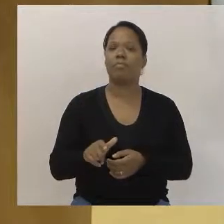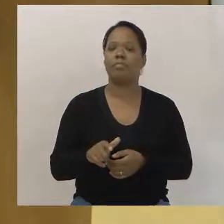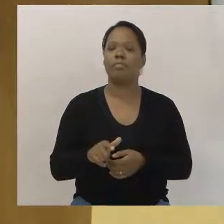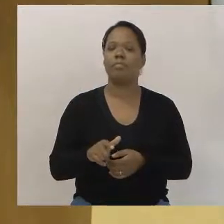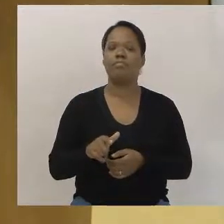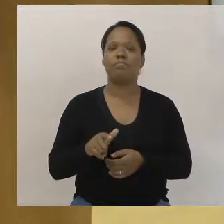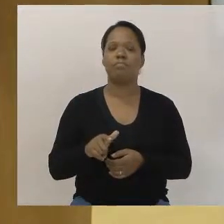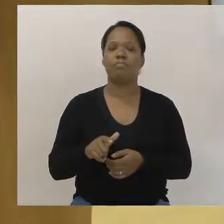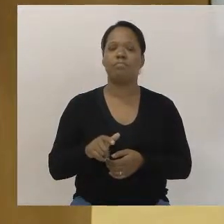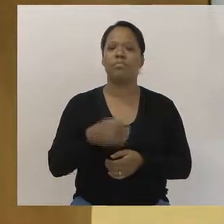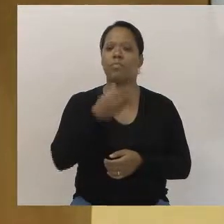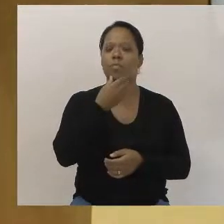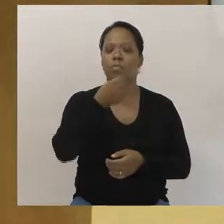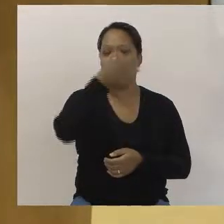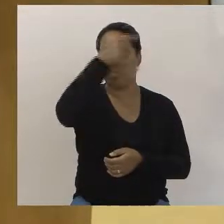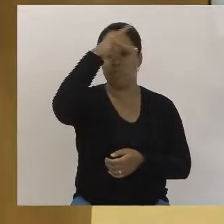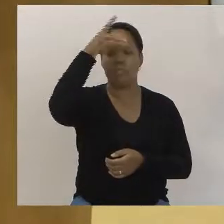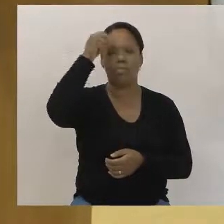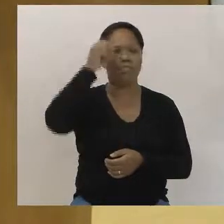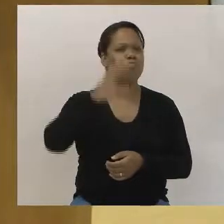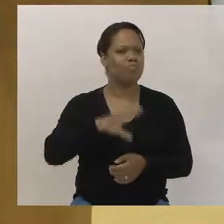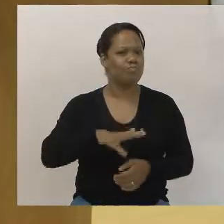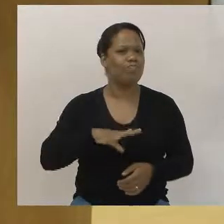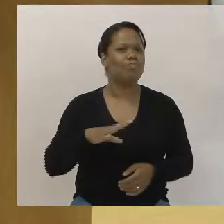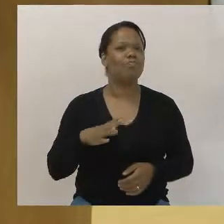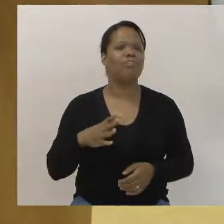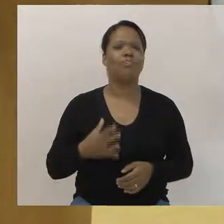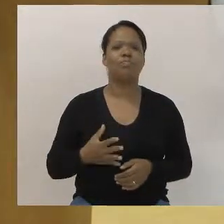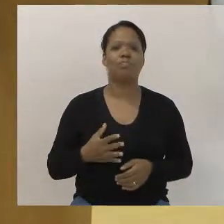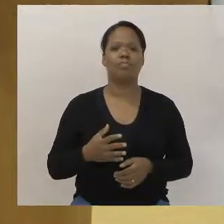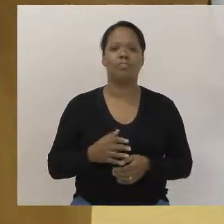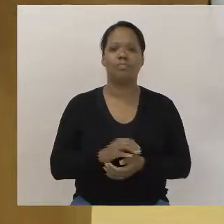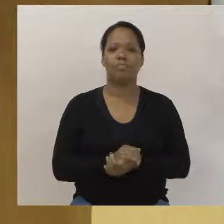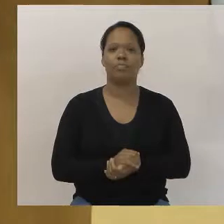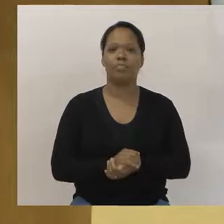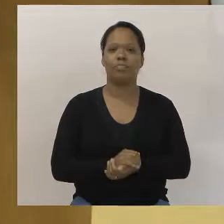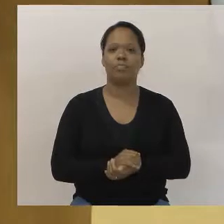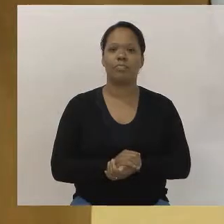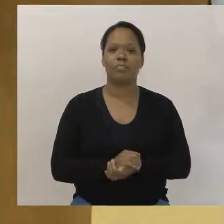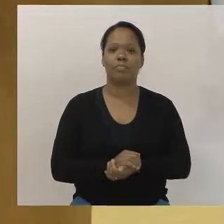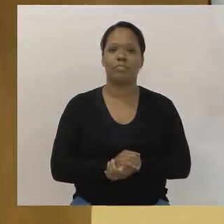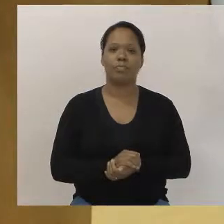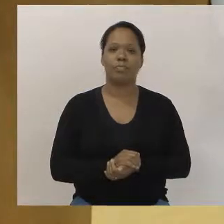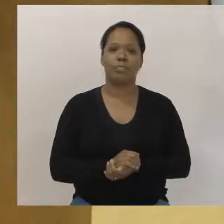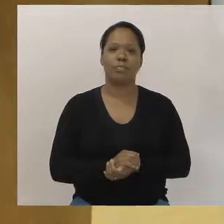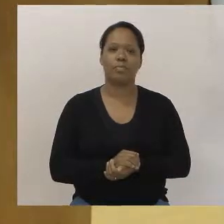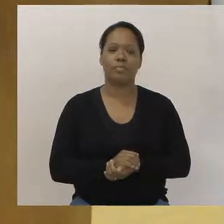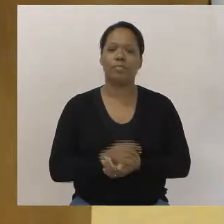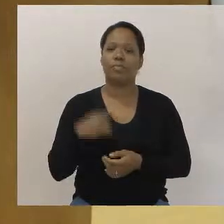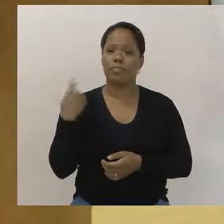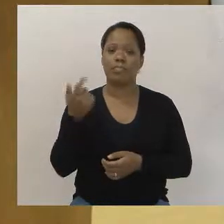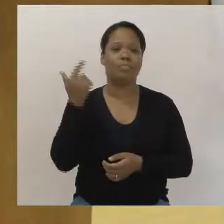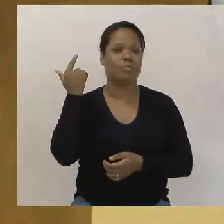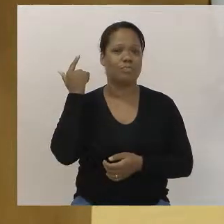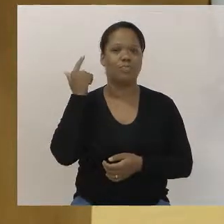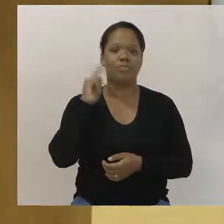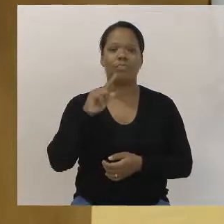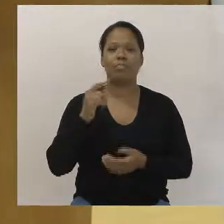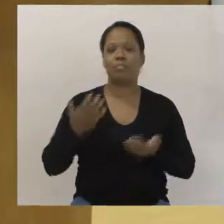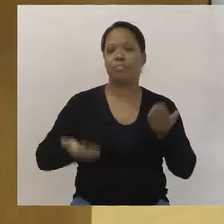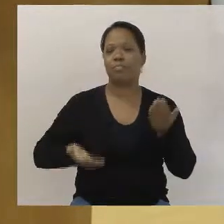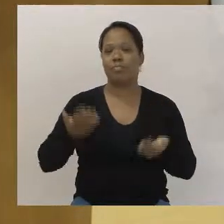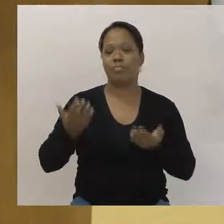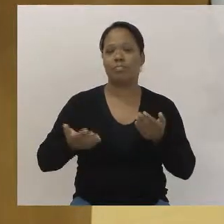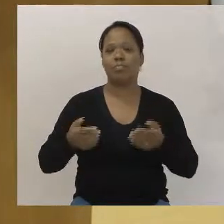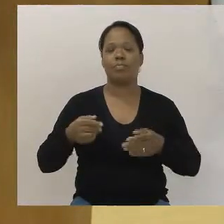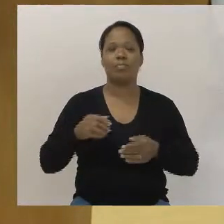astúcia dessa busca do prefeito os gestores públicos por aqui a gente como figa equilibrava